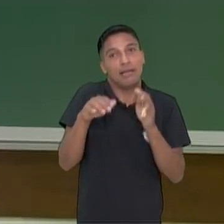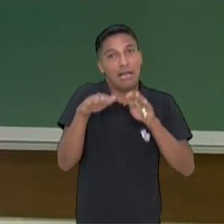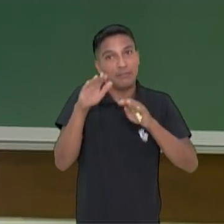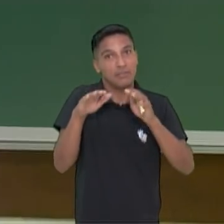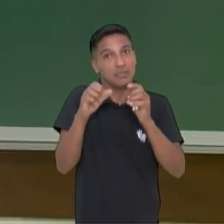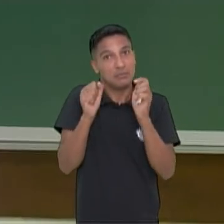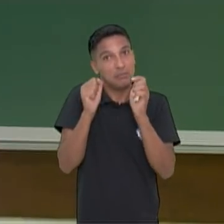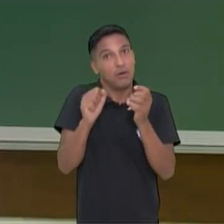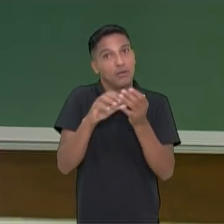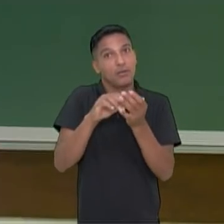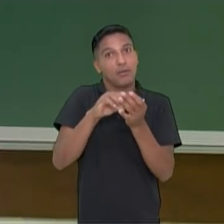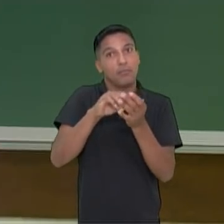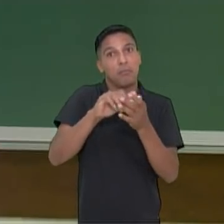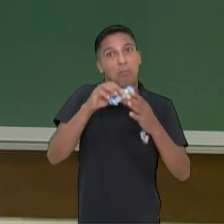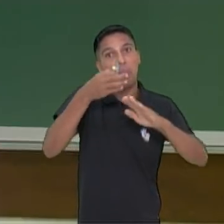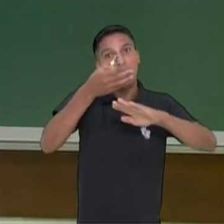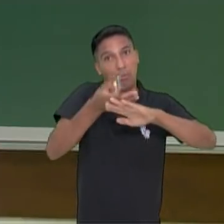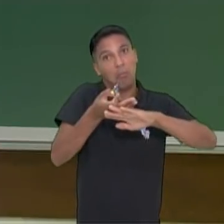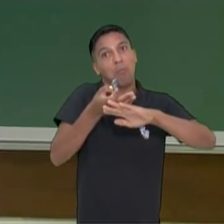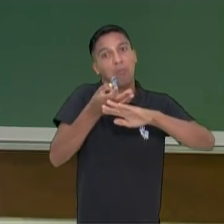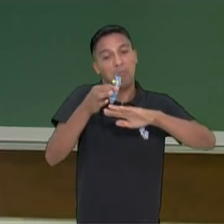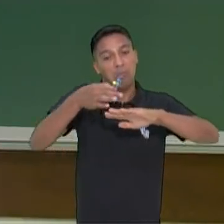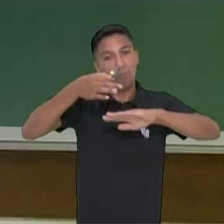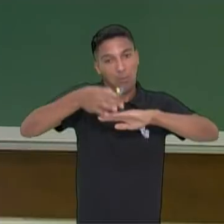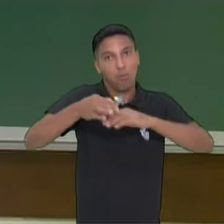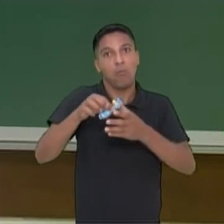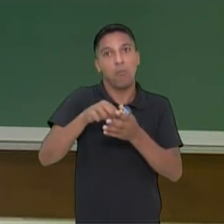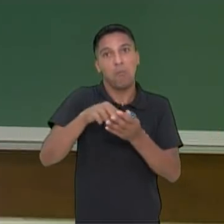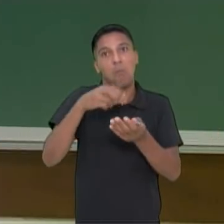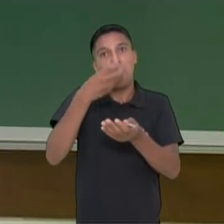acarretar numa nota menor, certo?